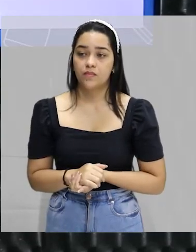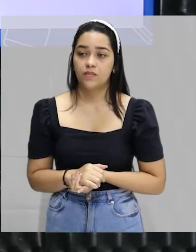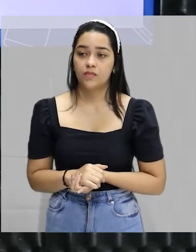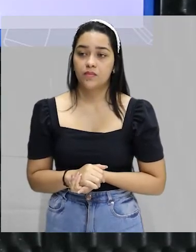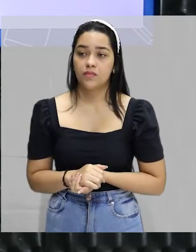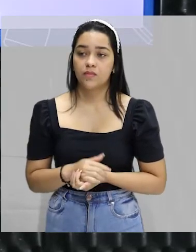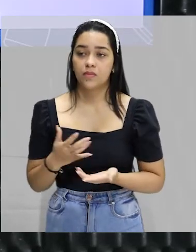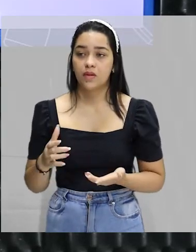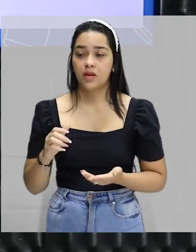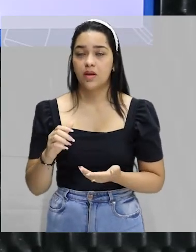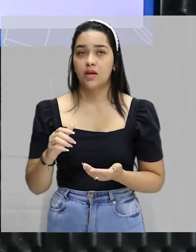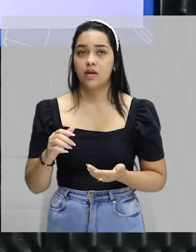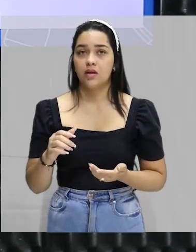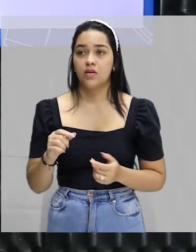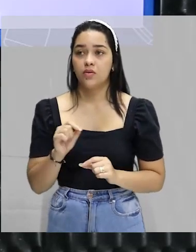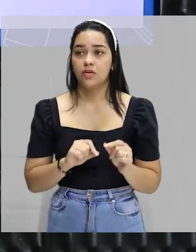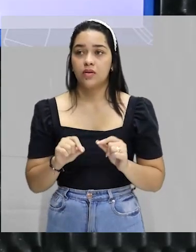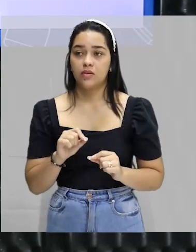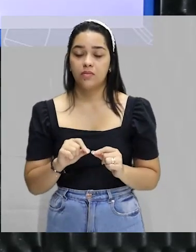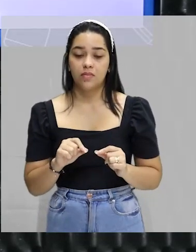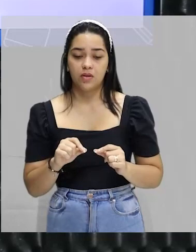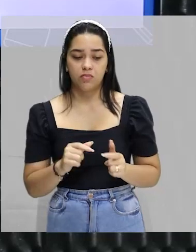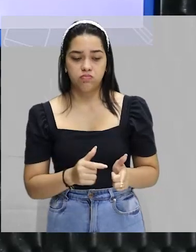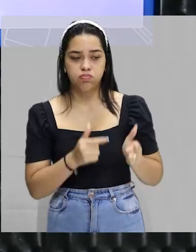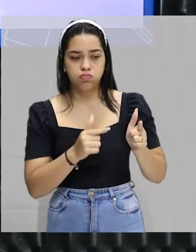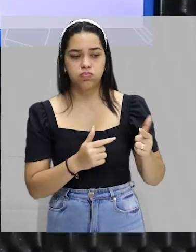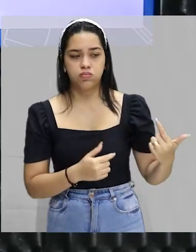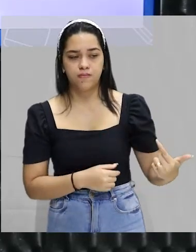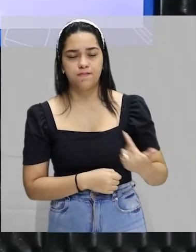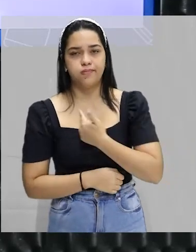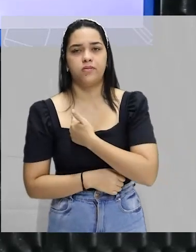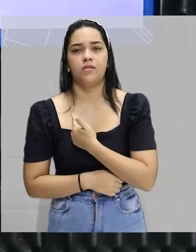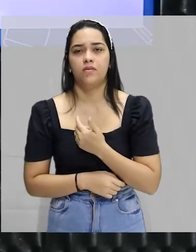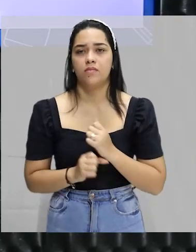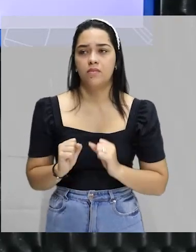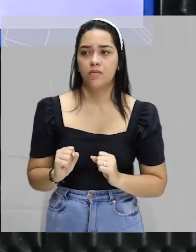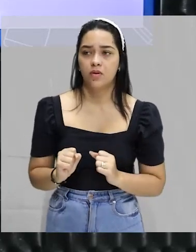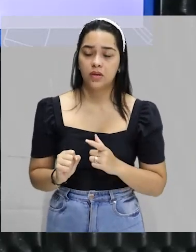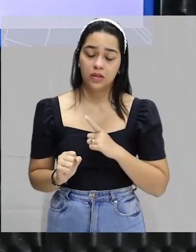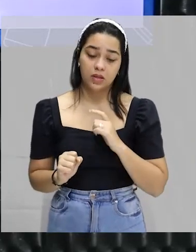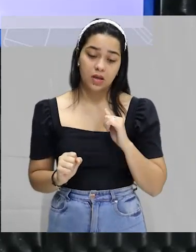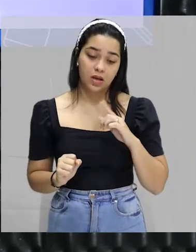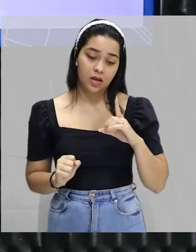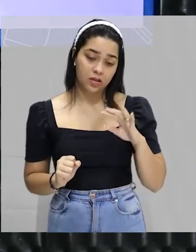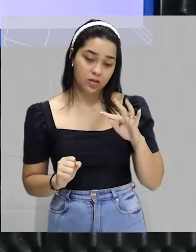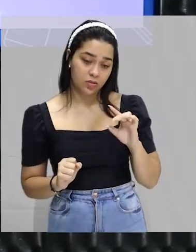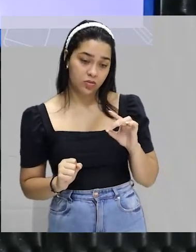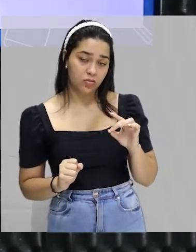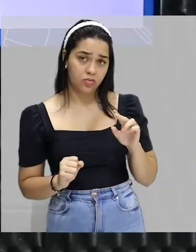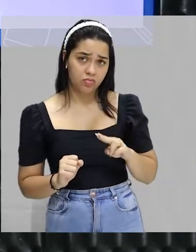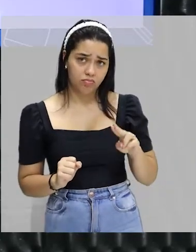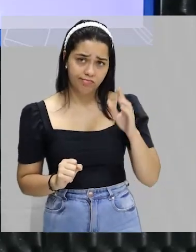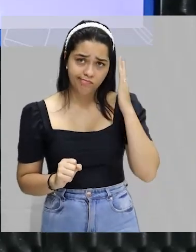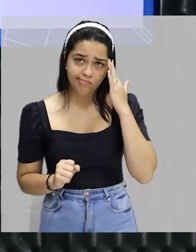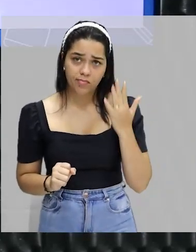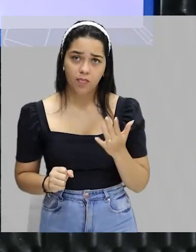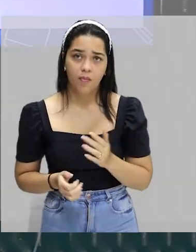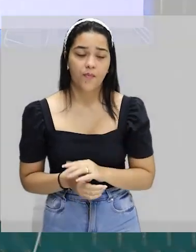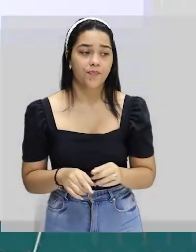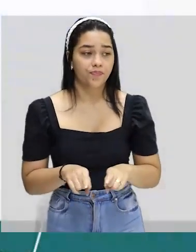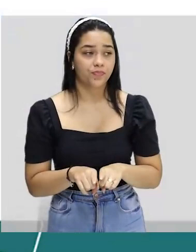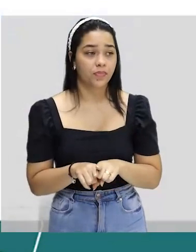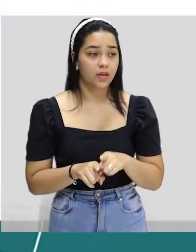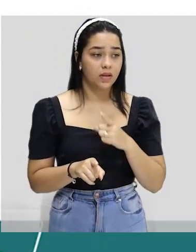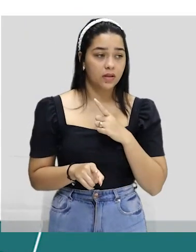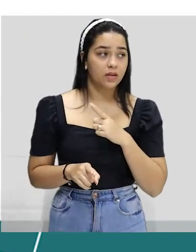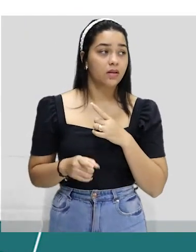Ele foi atingido pelo revólver. Aí eu posso confundir com adjunto adverbial de instrumento, viu como é que é o negócio? Então eu